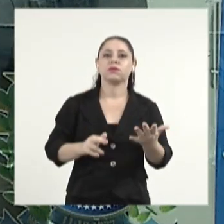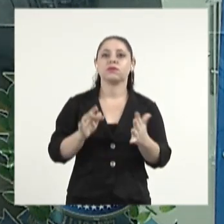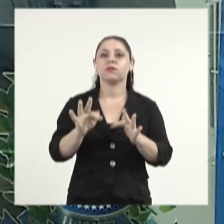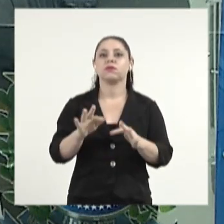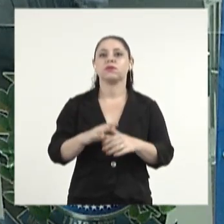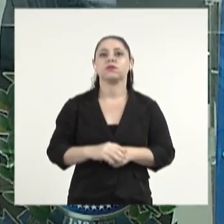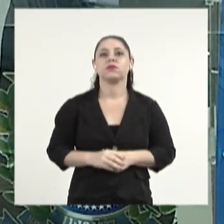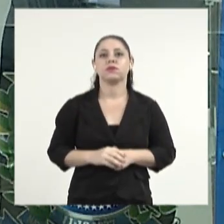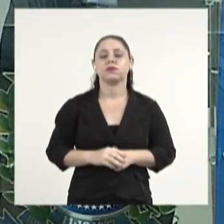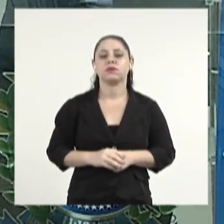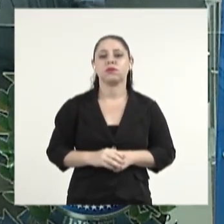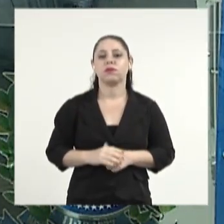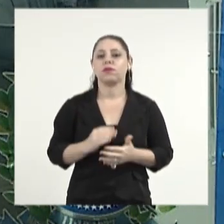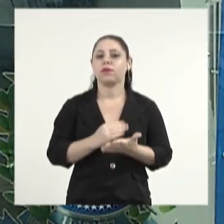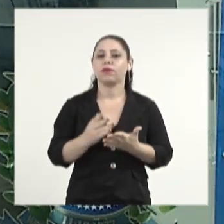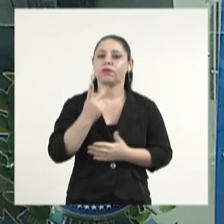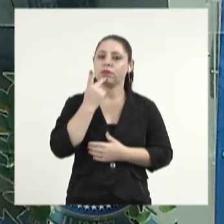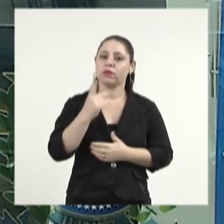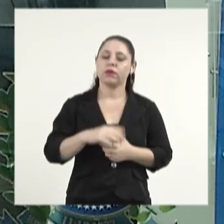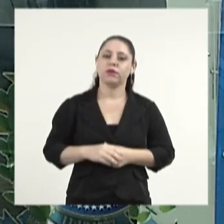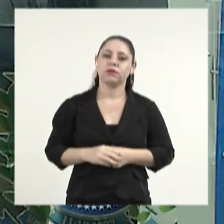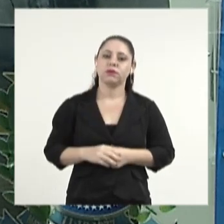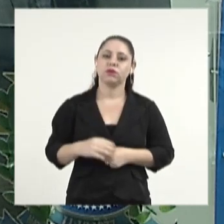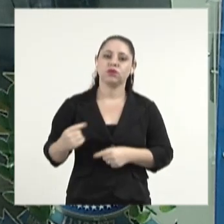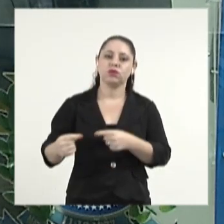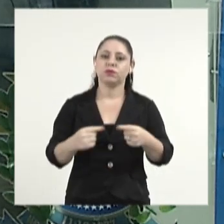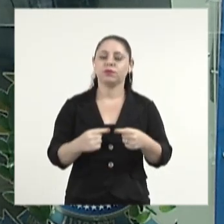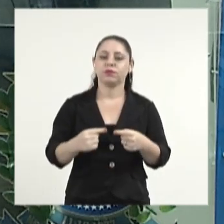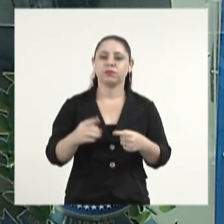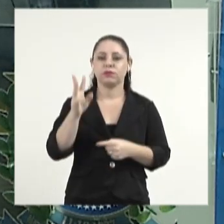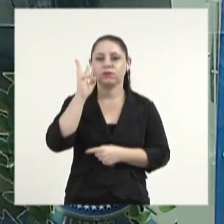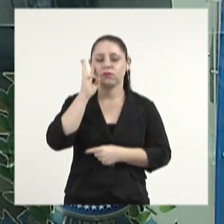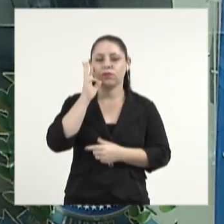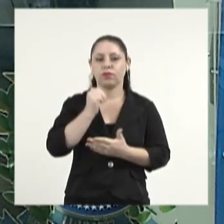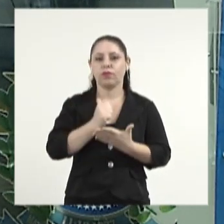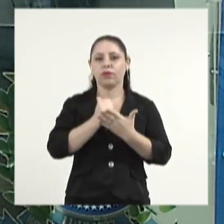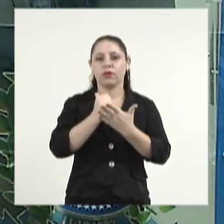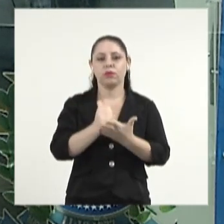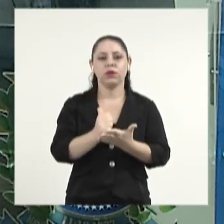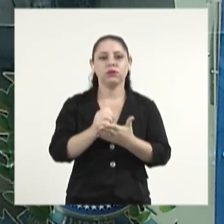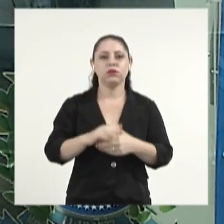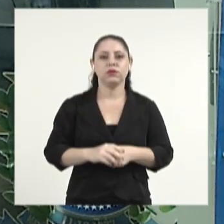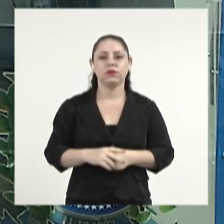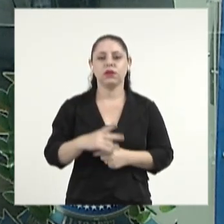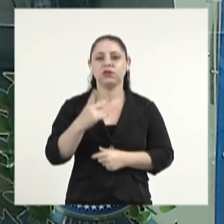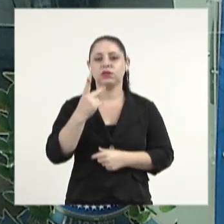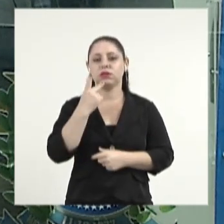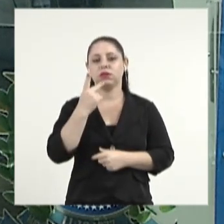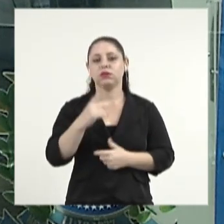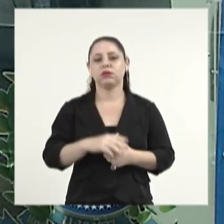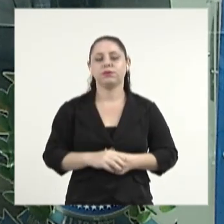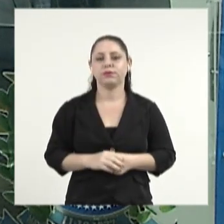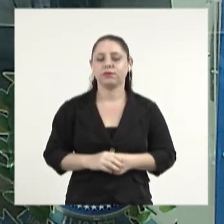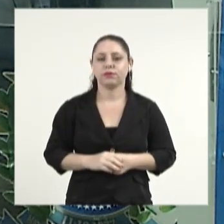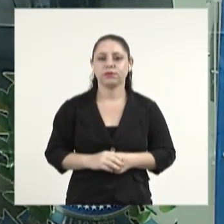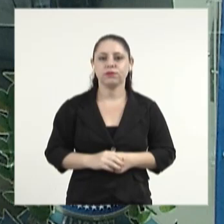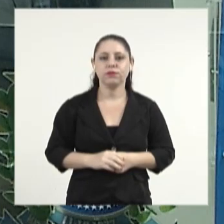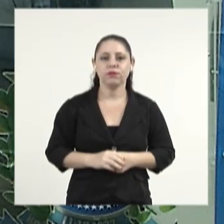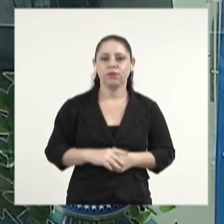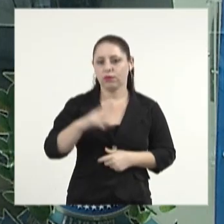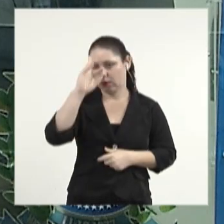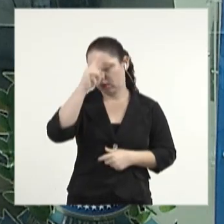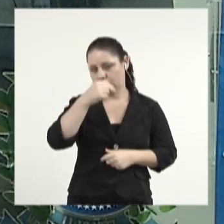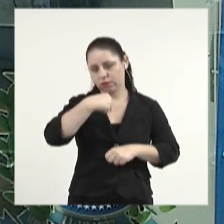Final. A gente começa falando, inclusive, de um debate que aconteceu na última terça-feira, trazido pelo deputado professor Rinaldo do Podemos, sobre a distribuição